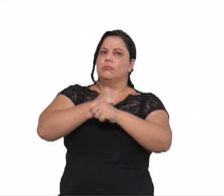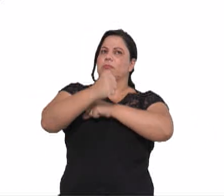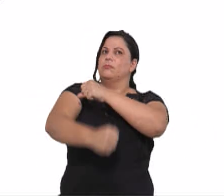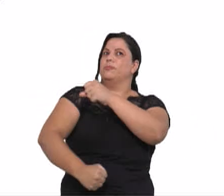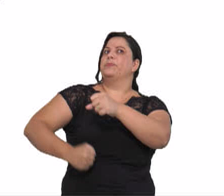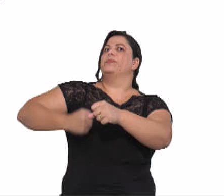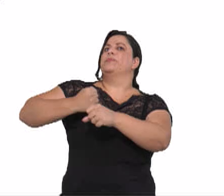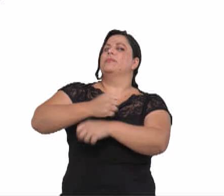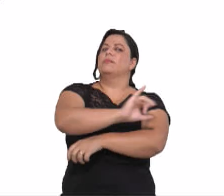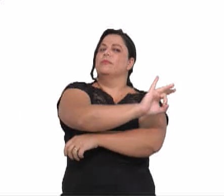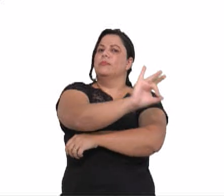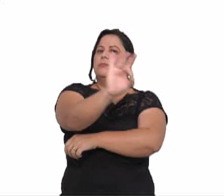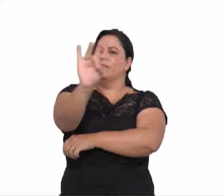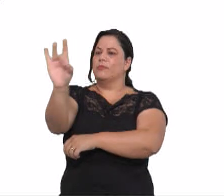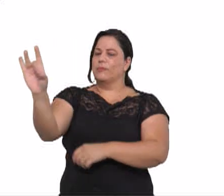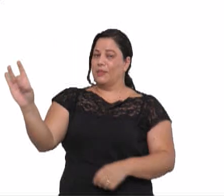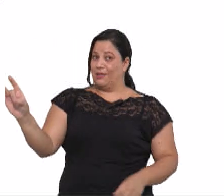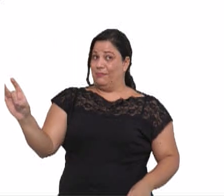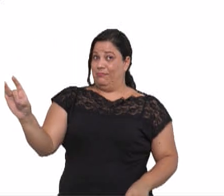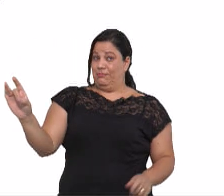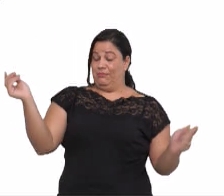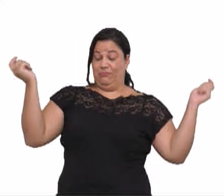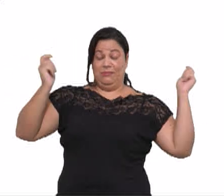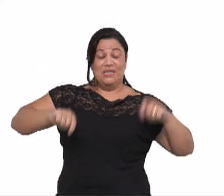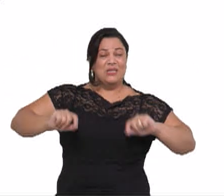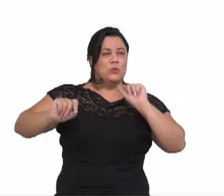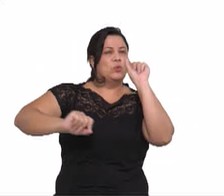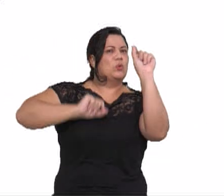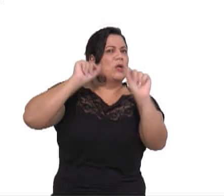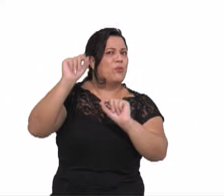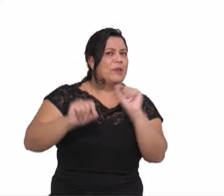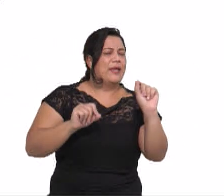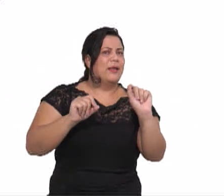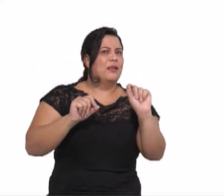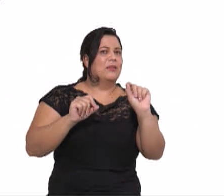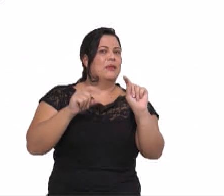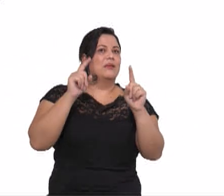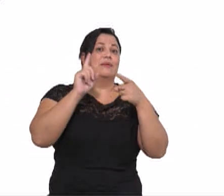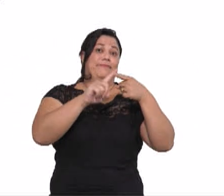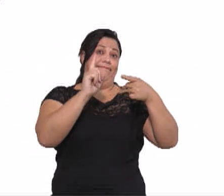parlamentar, isso é um benefício